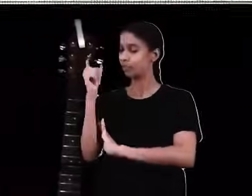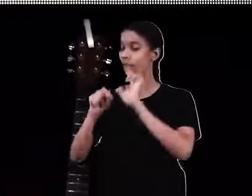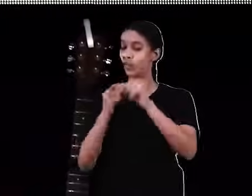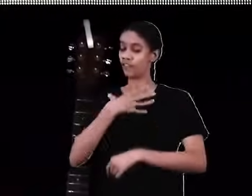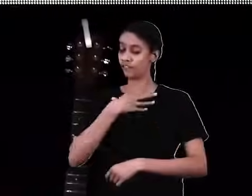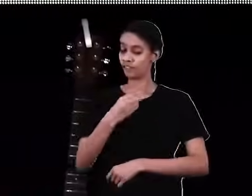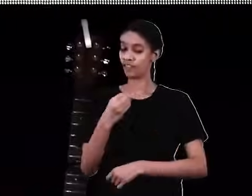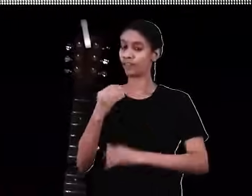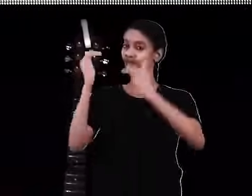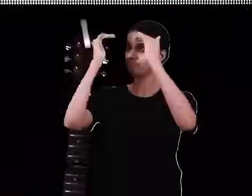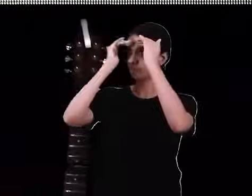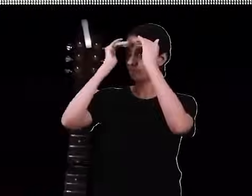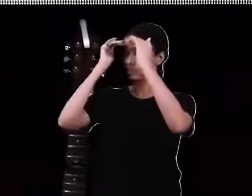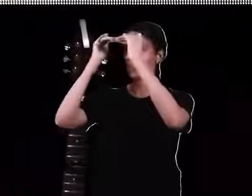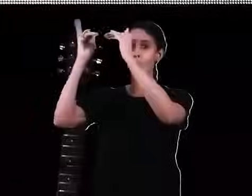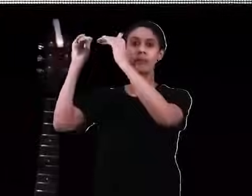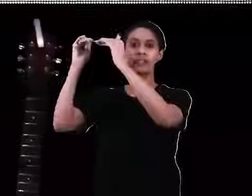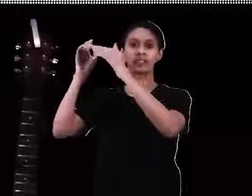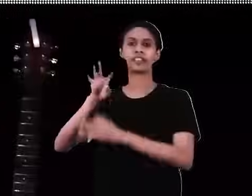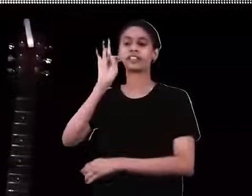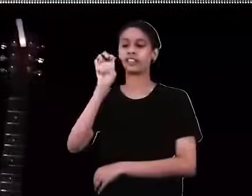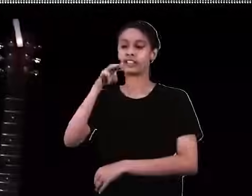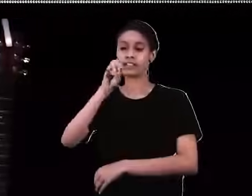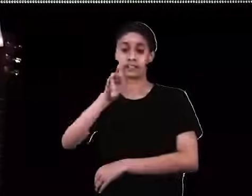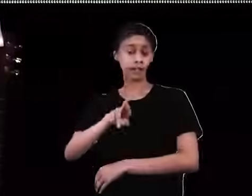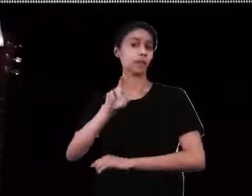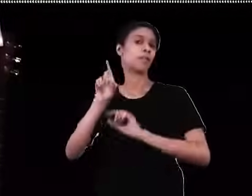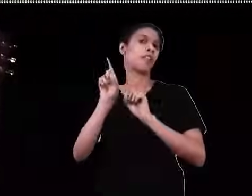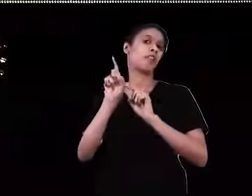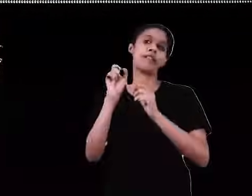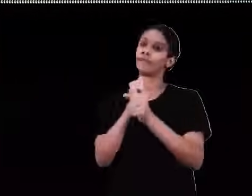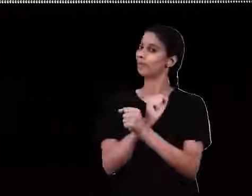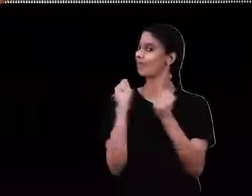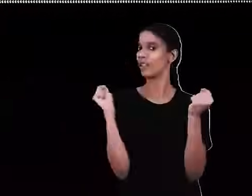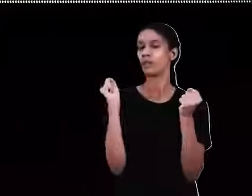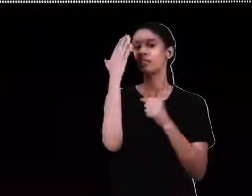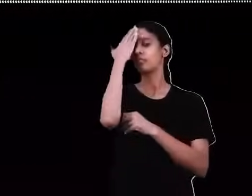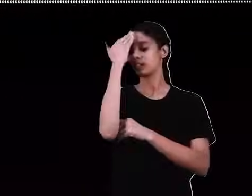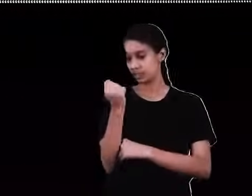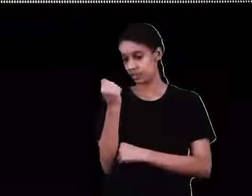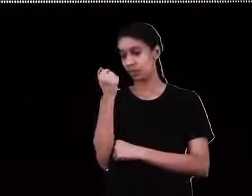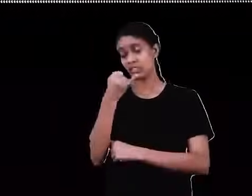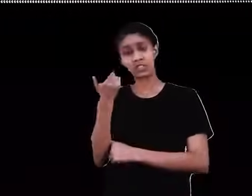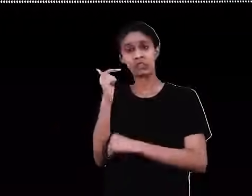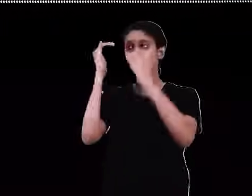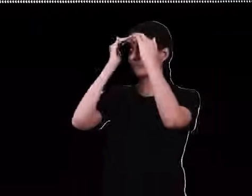do temor. A sabedoria é filha do temor, ou seja, é impossível você ser uma pessoa sábia sem ser temente a Deus.